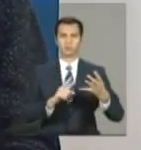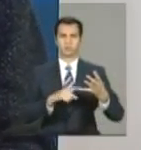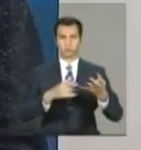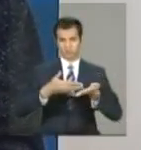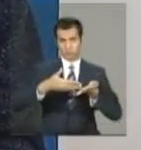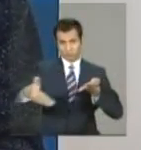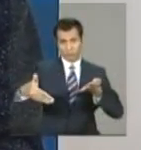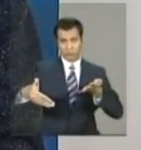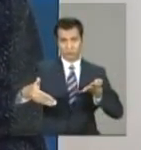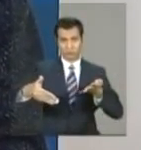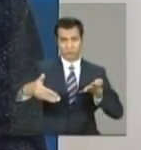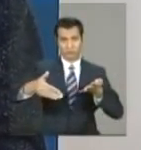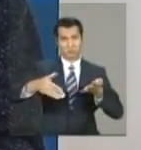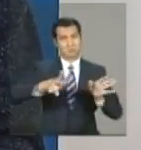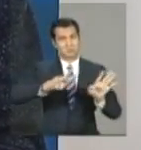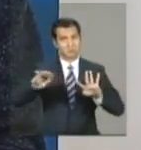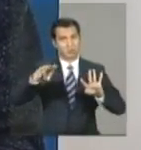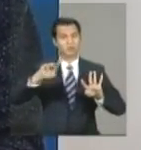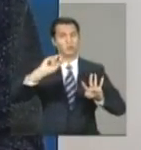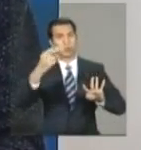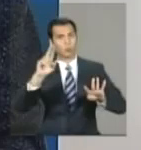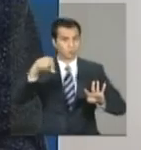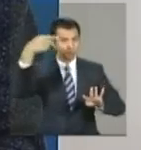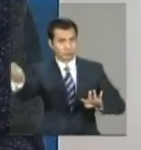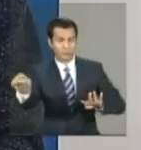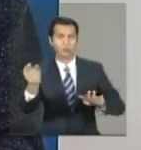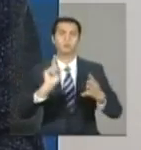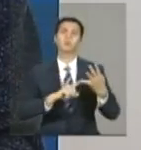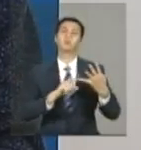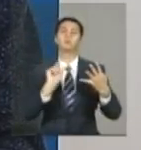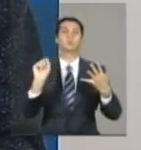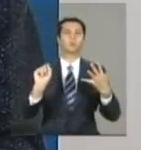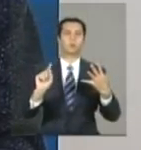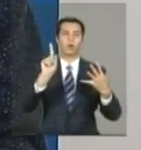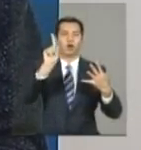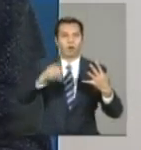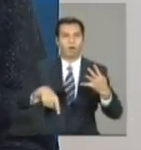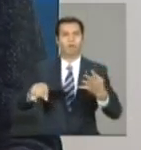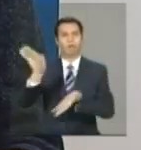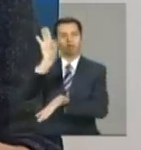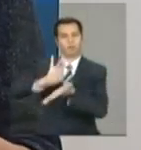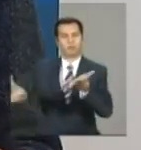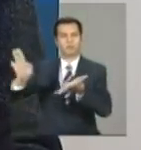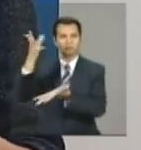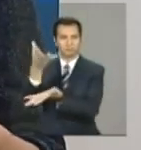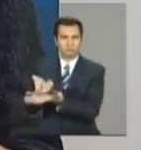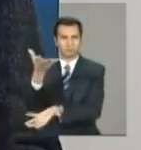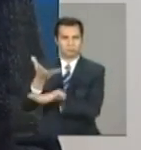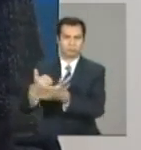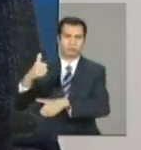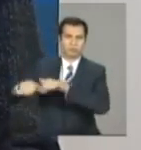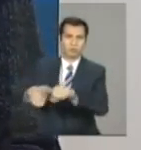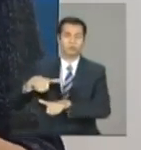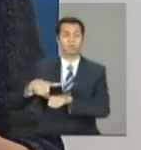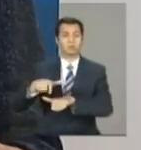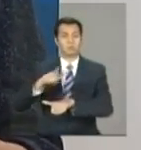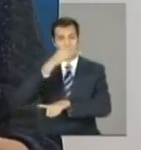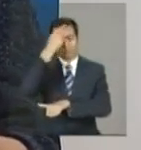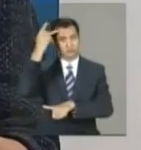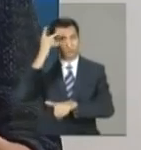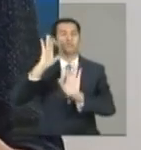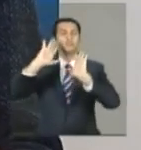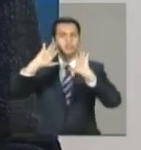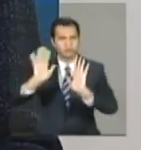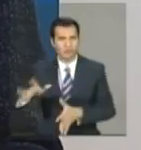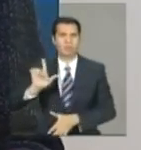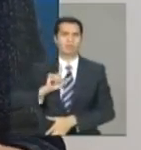agora nessa ou na próxima semana, se se trata da atualização cadastral daquelas famílias que estão no Cadastro Único, atendem